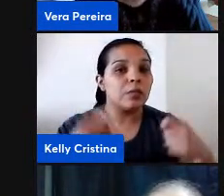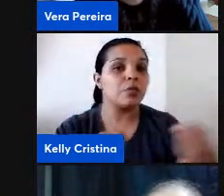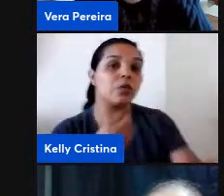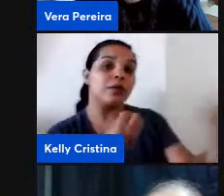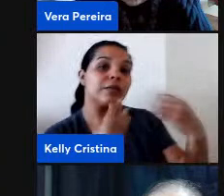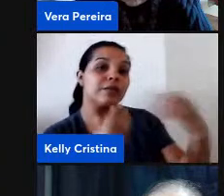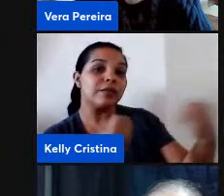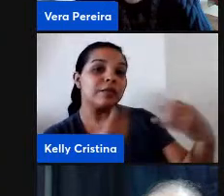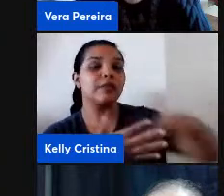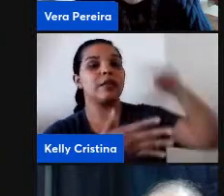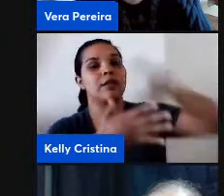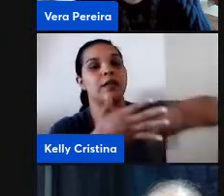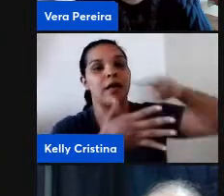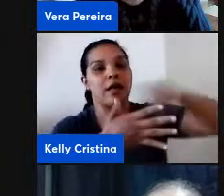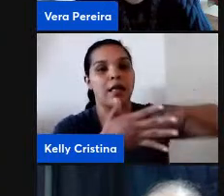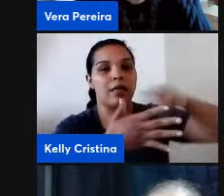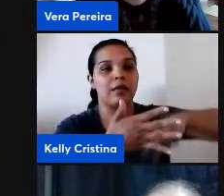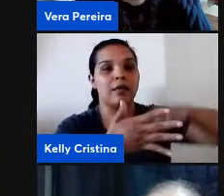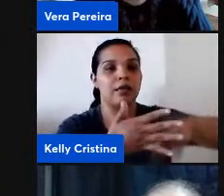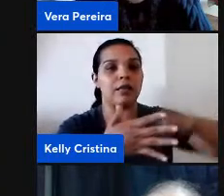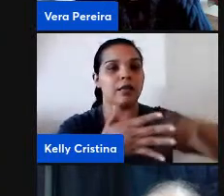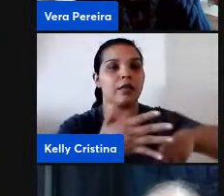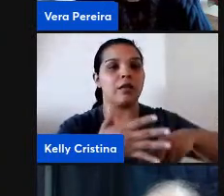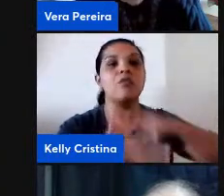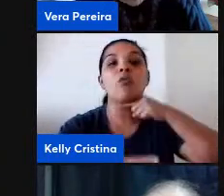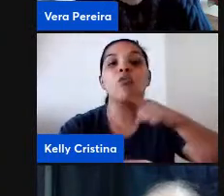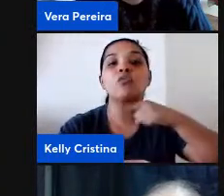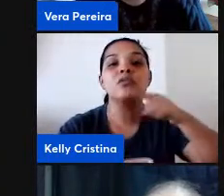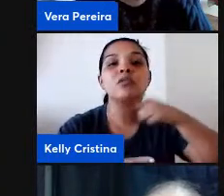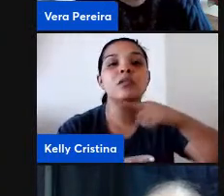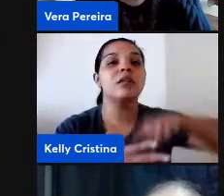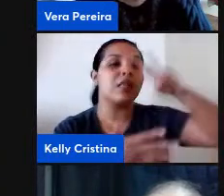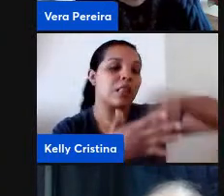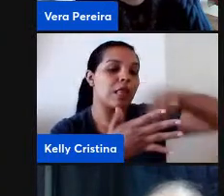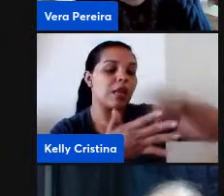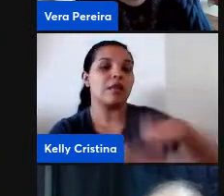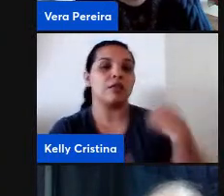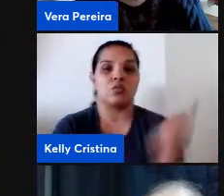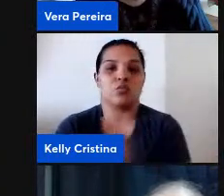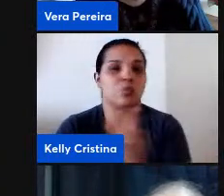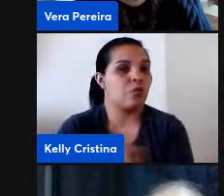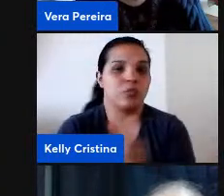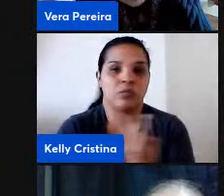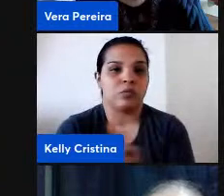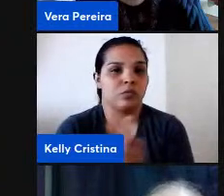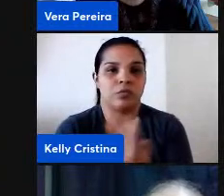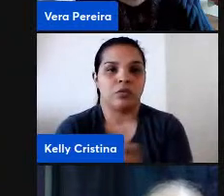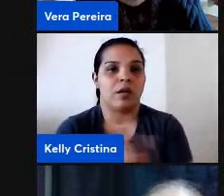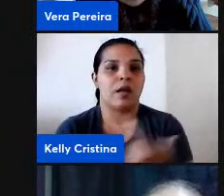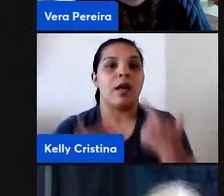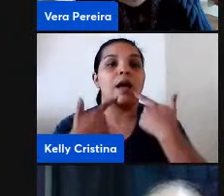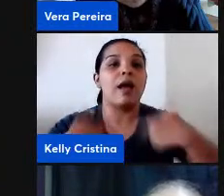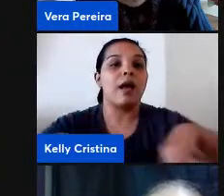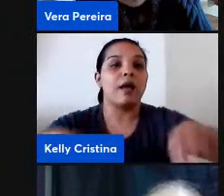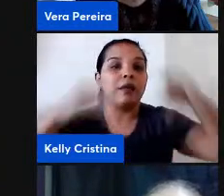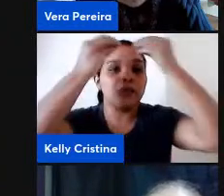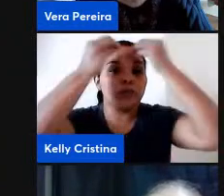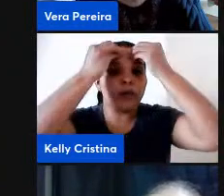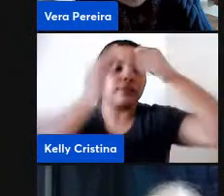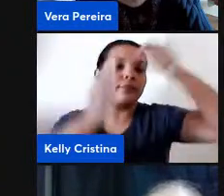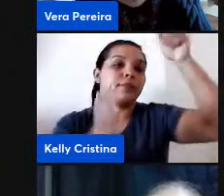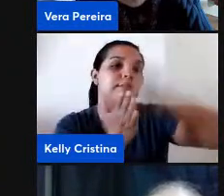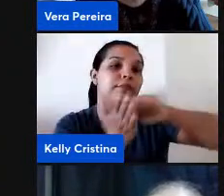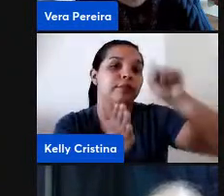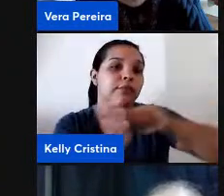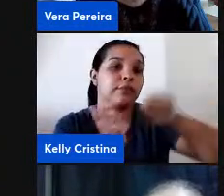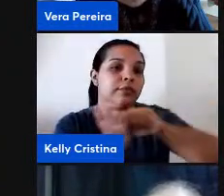a ler. Não vamos aprender sozinhos. A linguagem escrita não